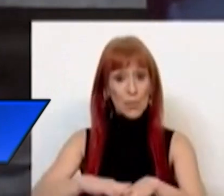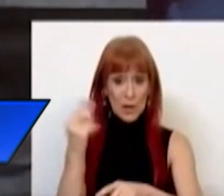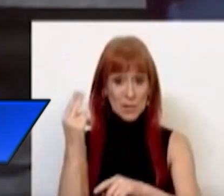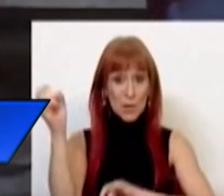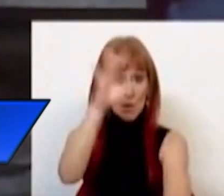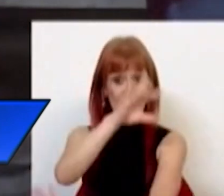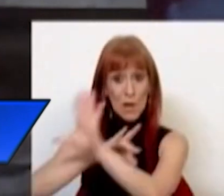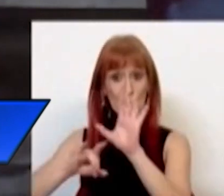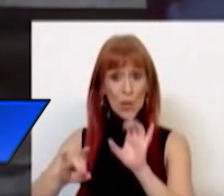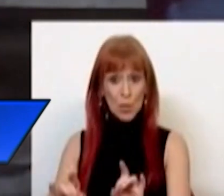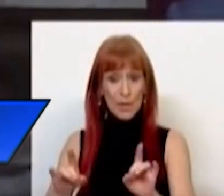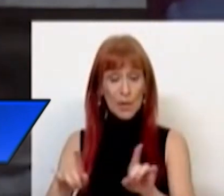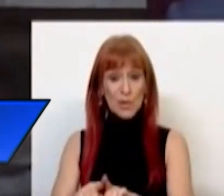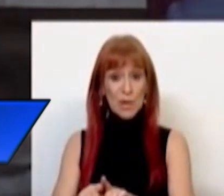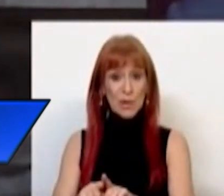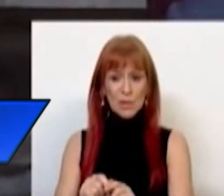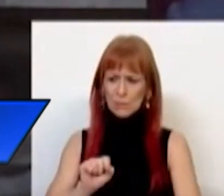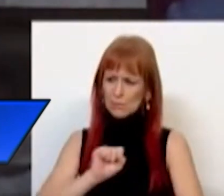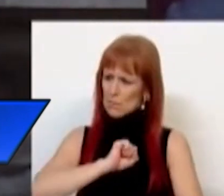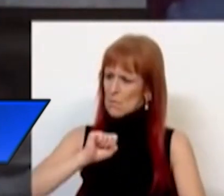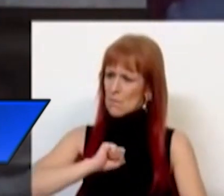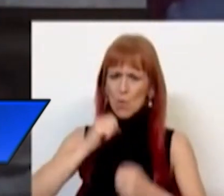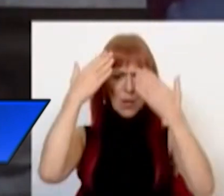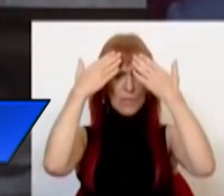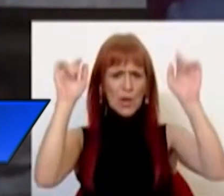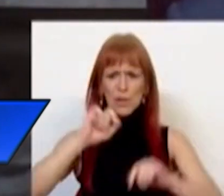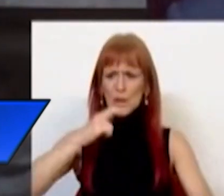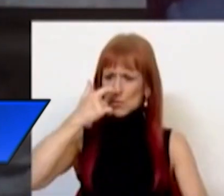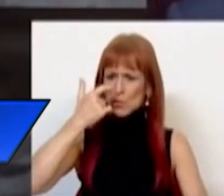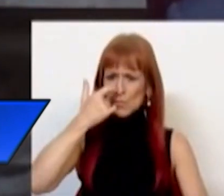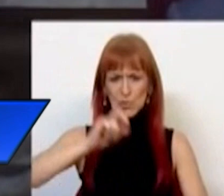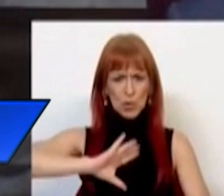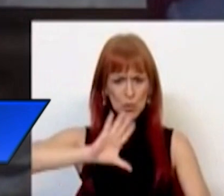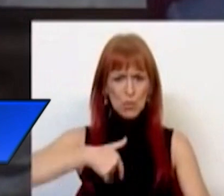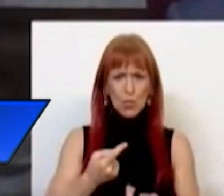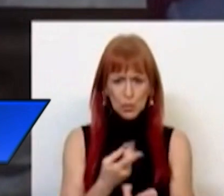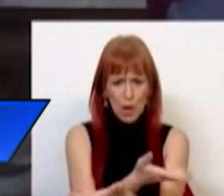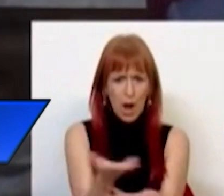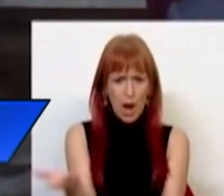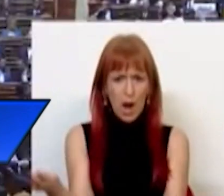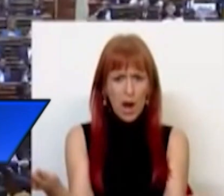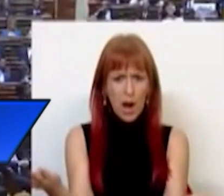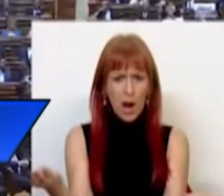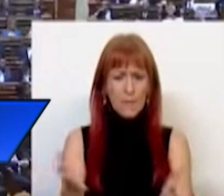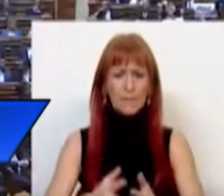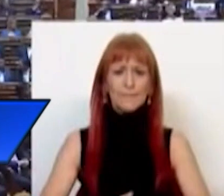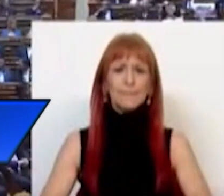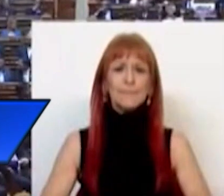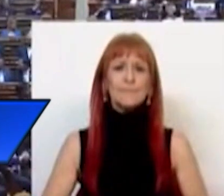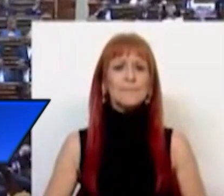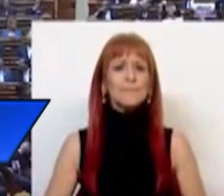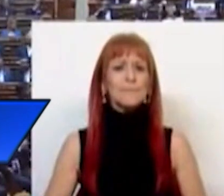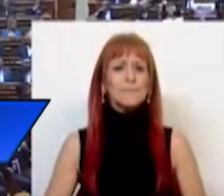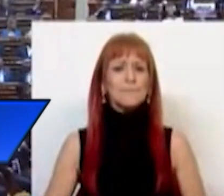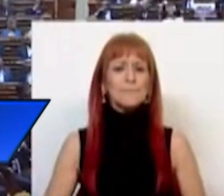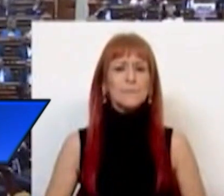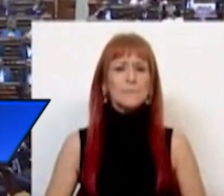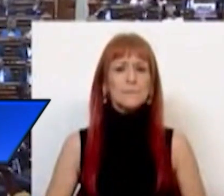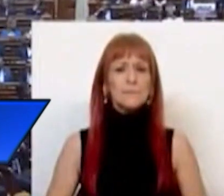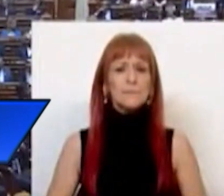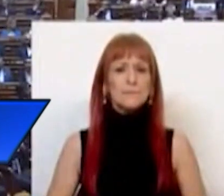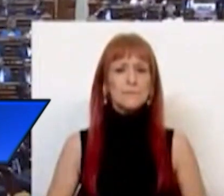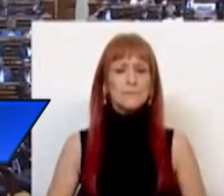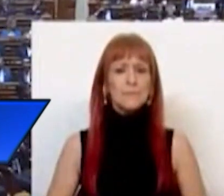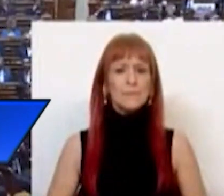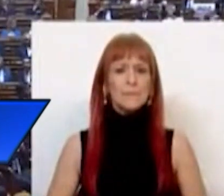voltou a condenar a violação da integridade territorial da Ucrânia Ele também disse que é preciso ter diálogo